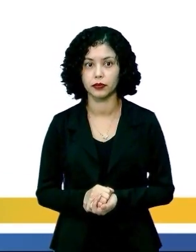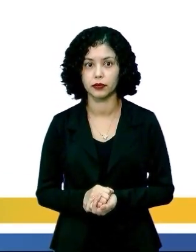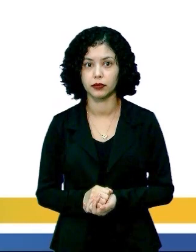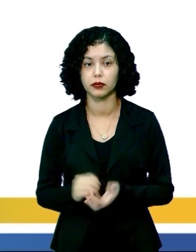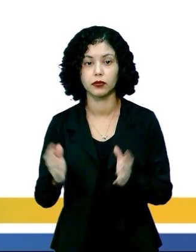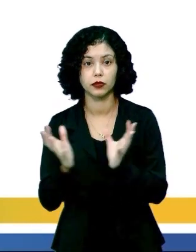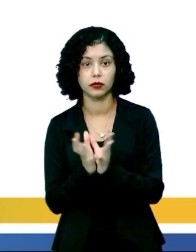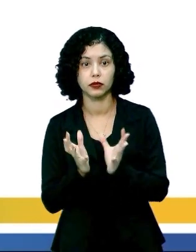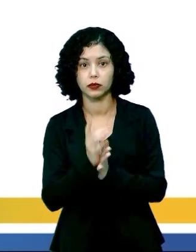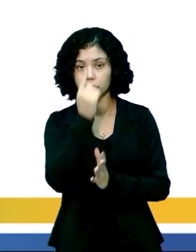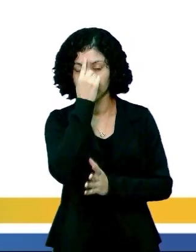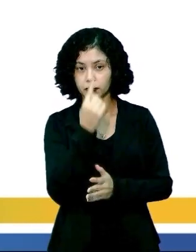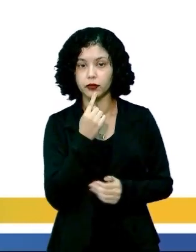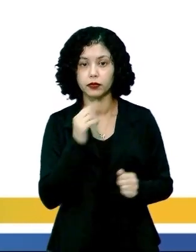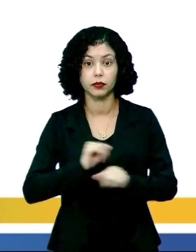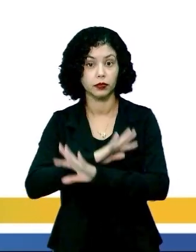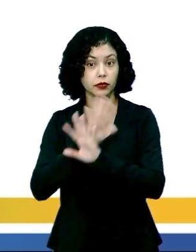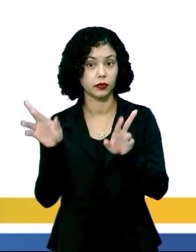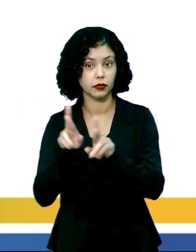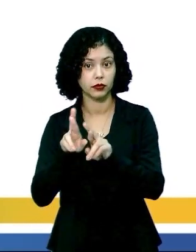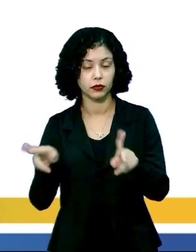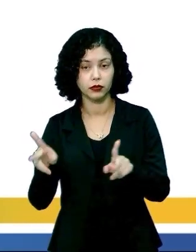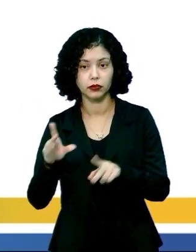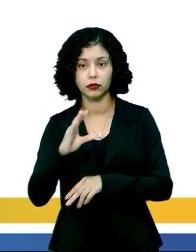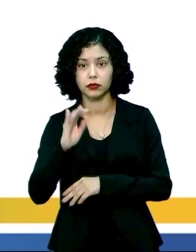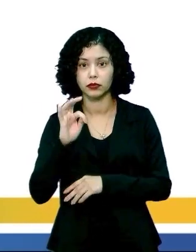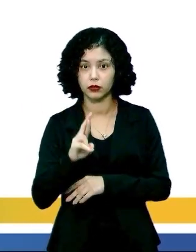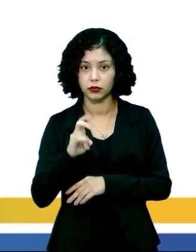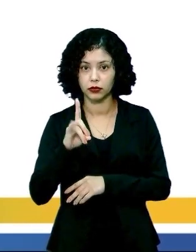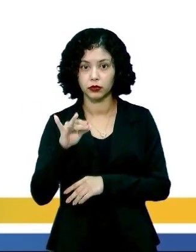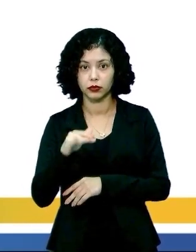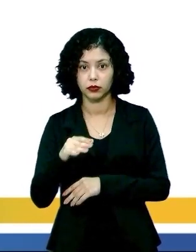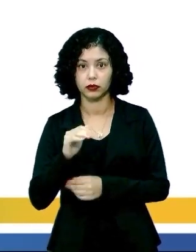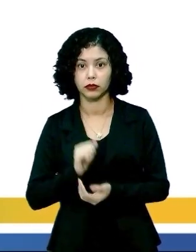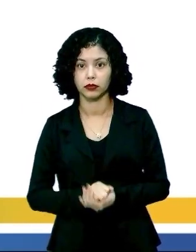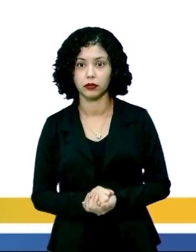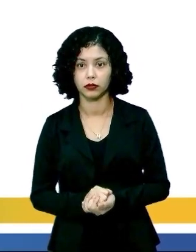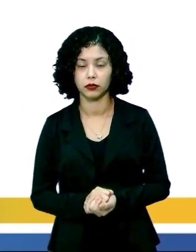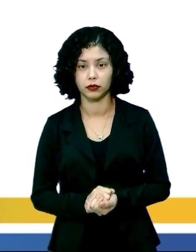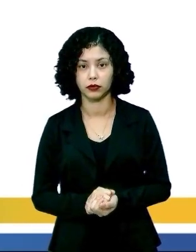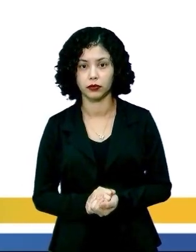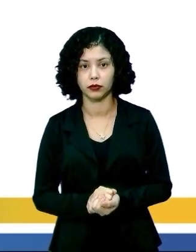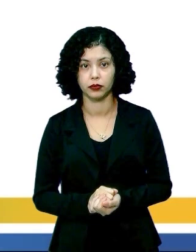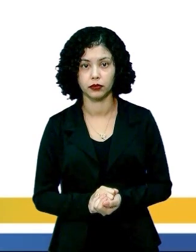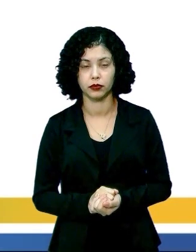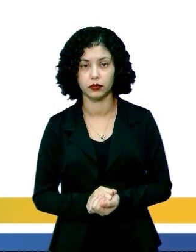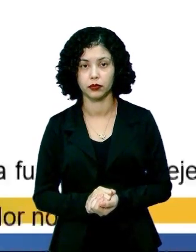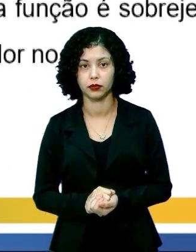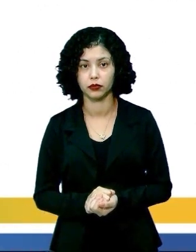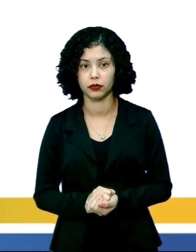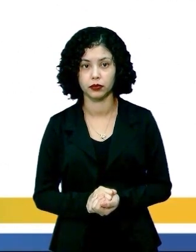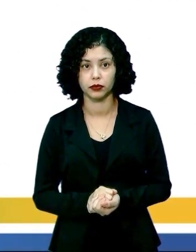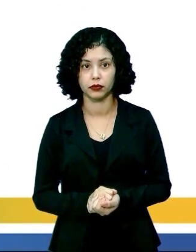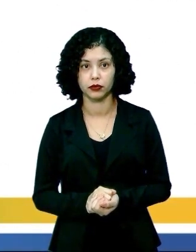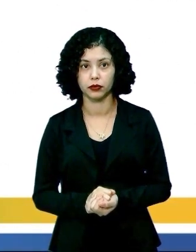O seu conjunto imagem é claramente, diretamente, do contradomínio.